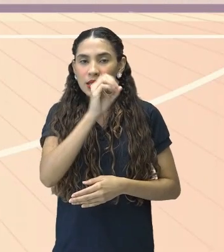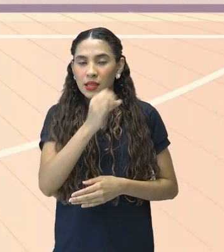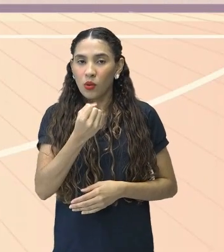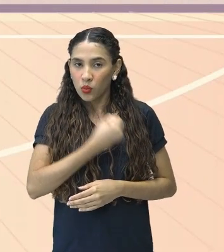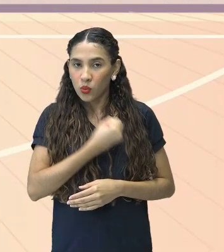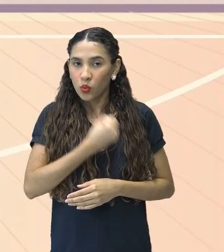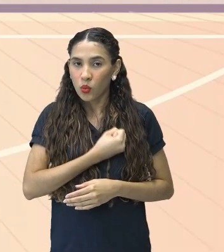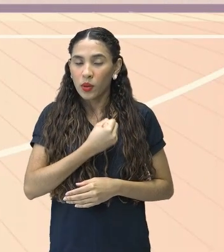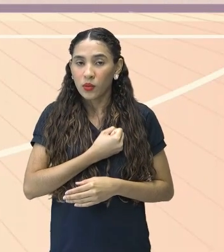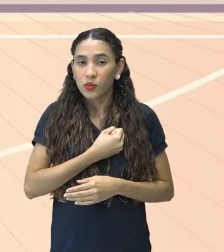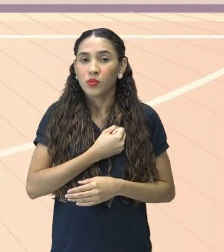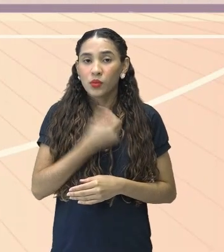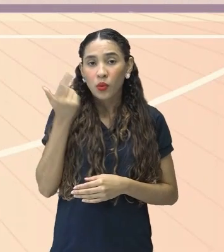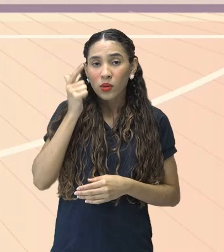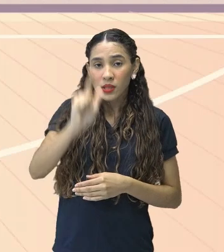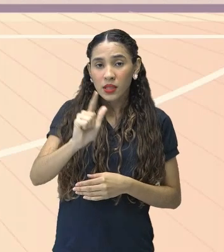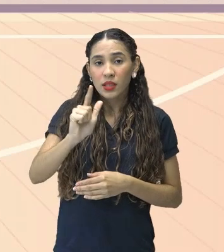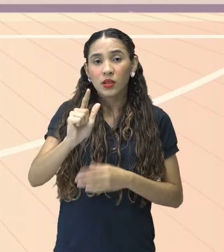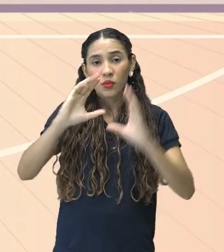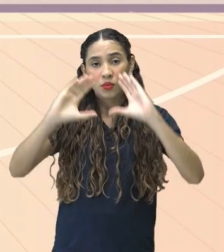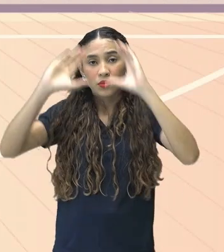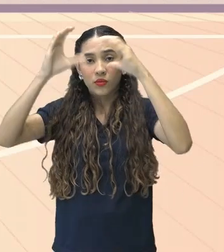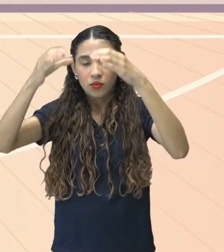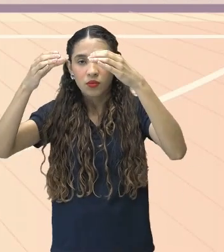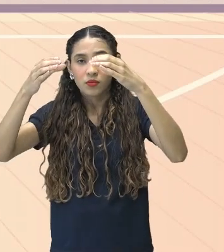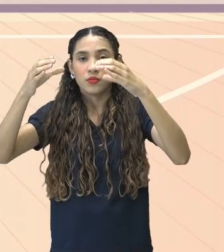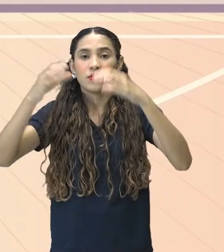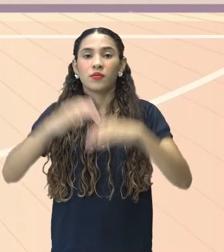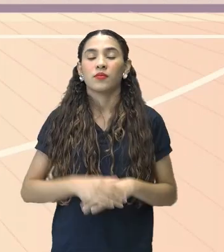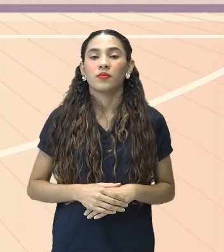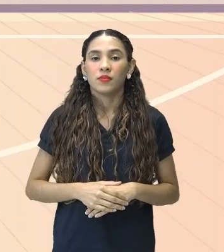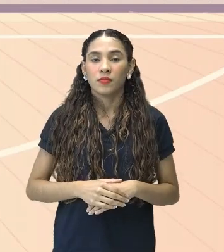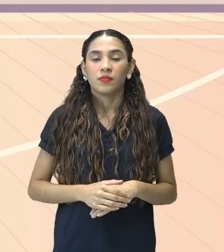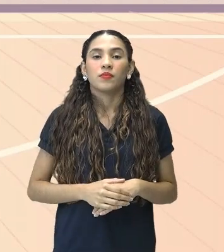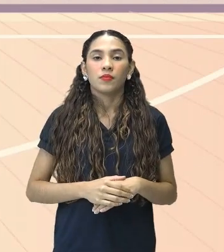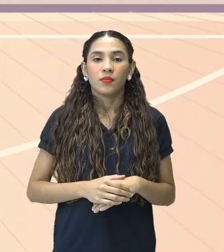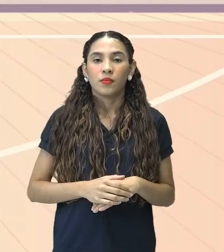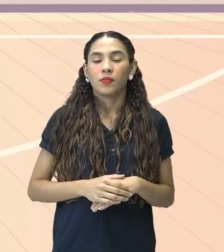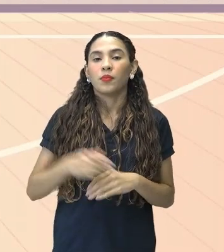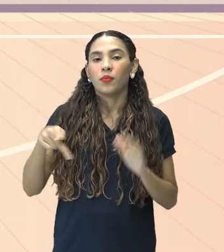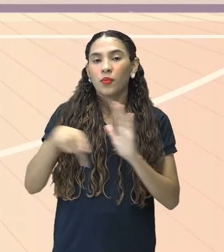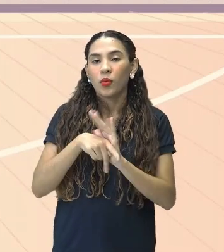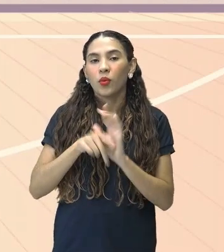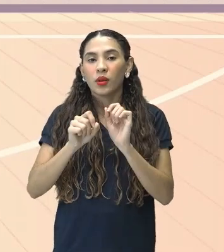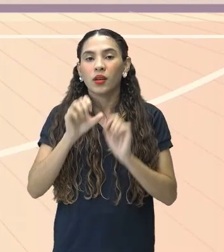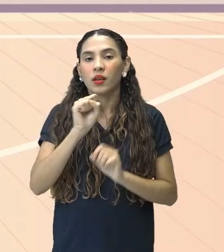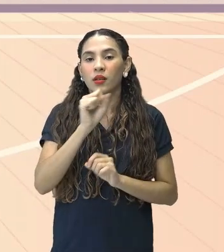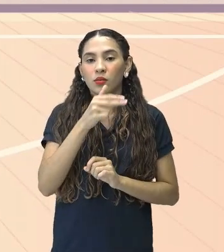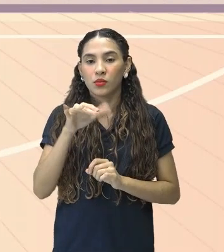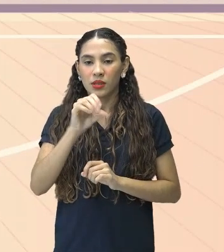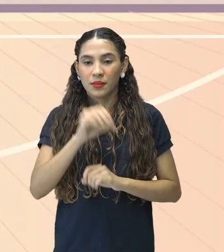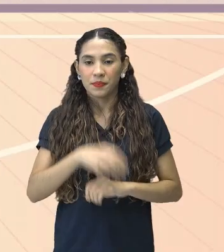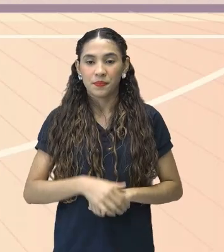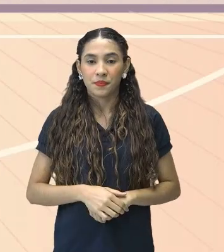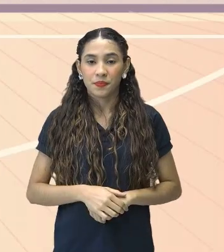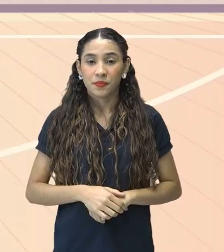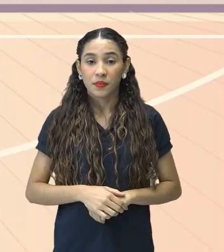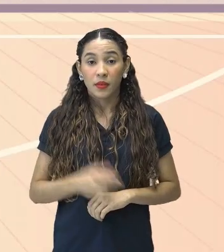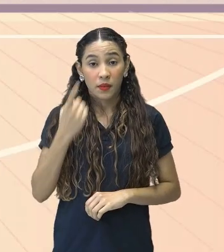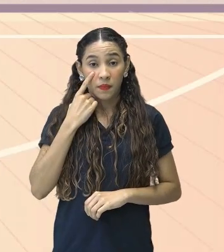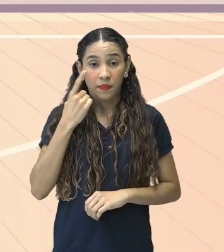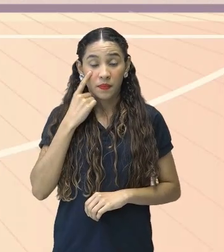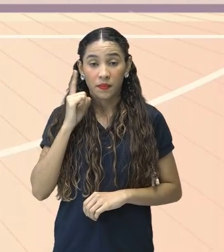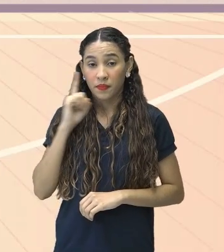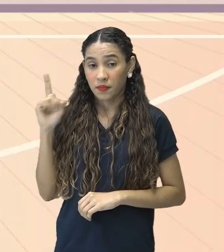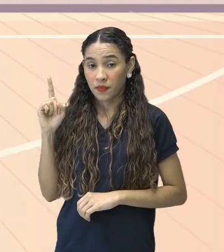de acertos e o número total de arremessos à cesta feitos por Susan?